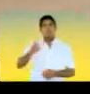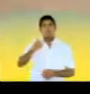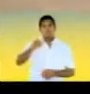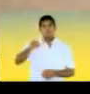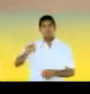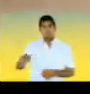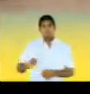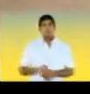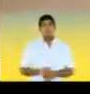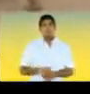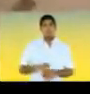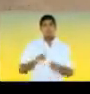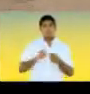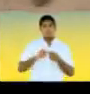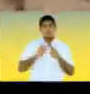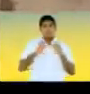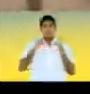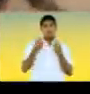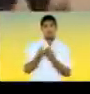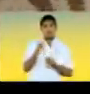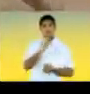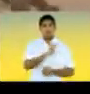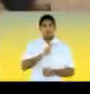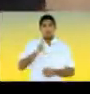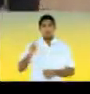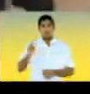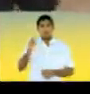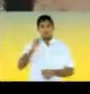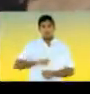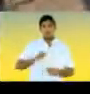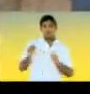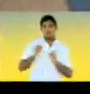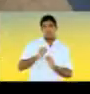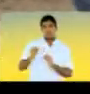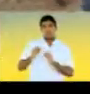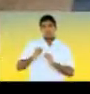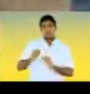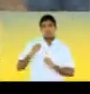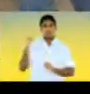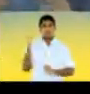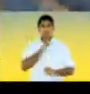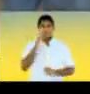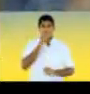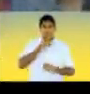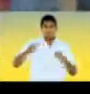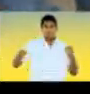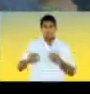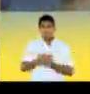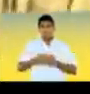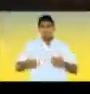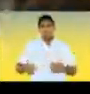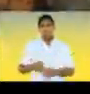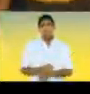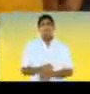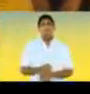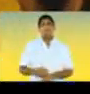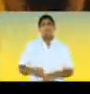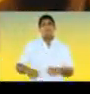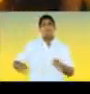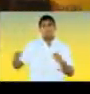Elias Lira e a família 55 estão a todo vapor pela cidade.